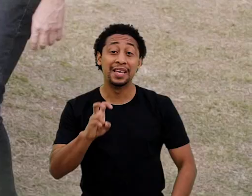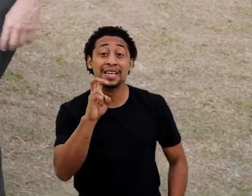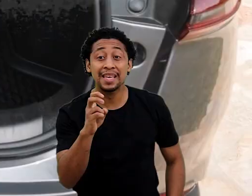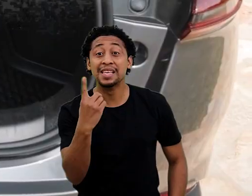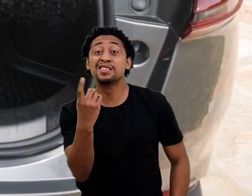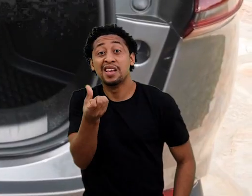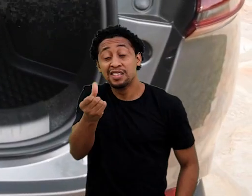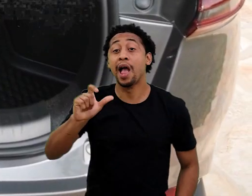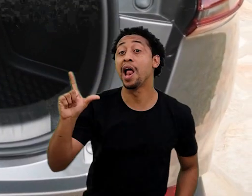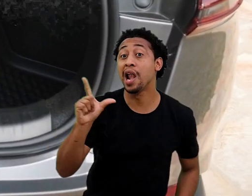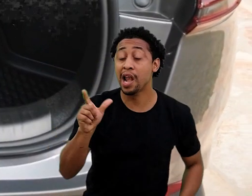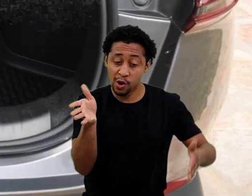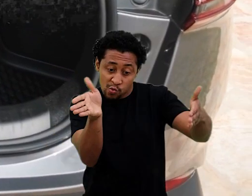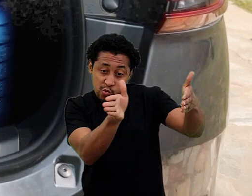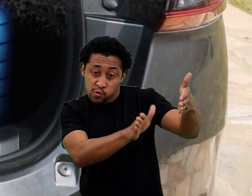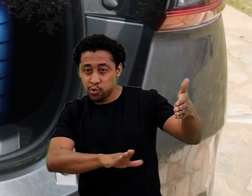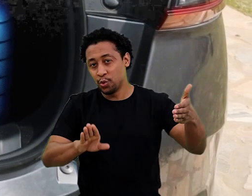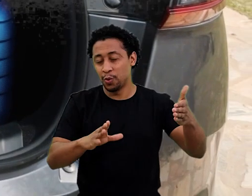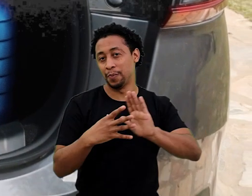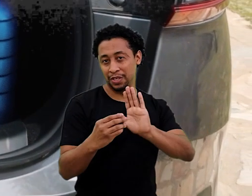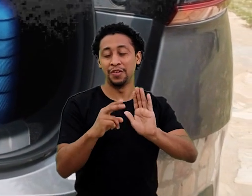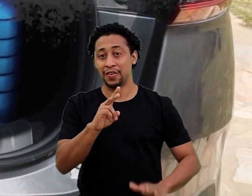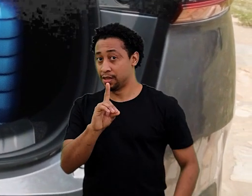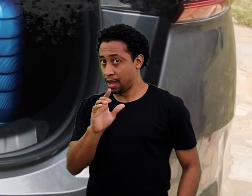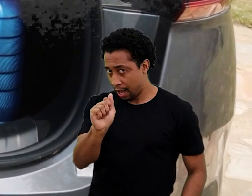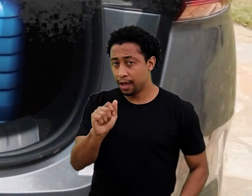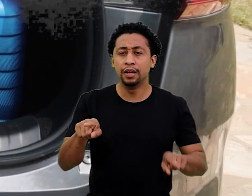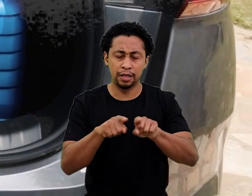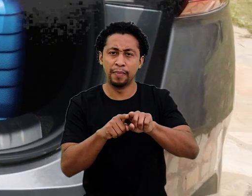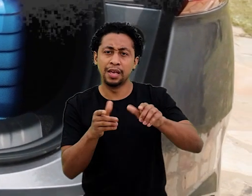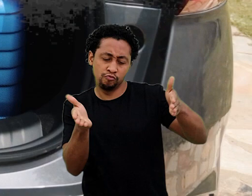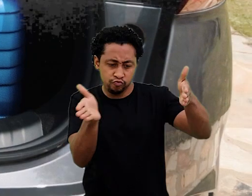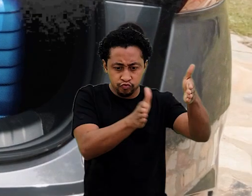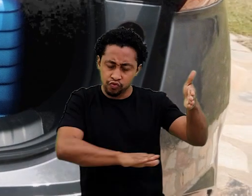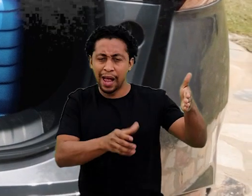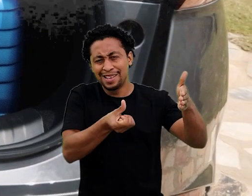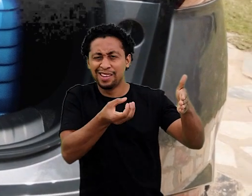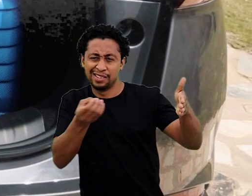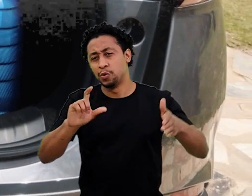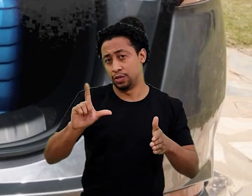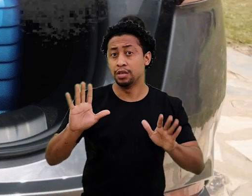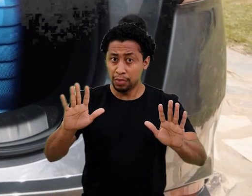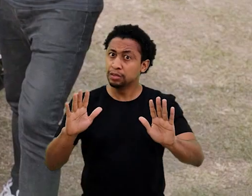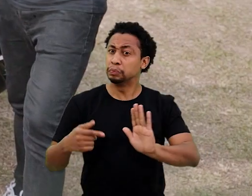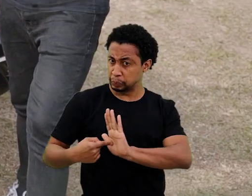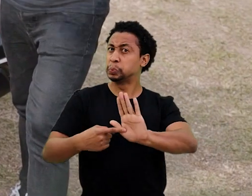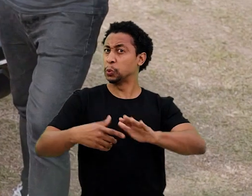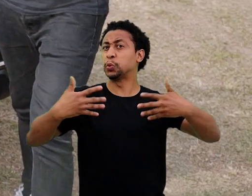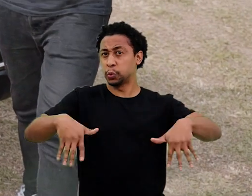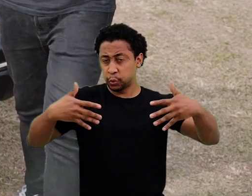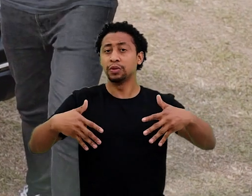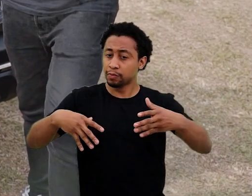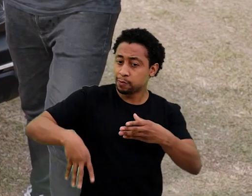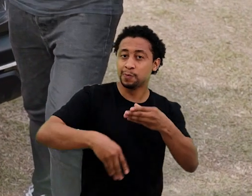de porta-malas na aferição VDA, ou 600 no modo bruto, mas o ideal é que a indústria use. Então a gente tem 100 litros a